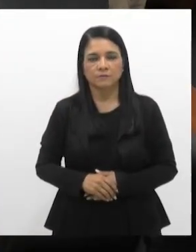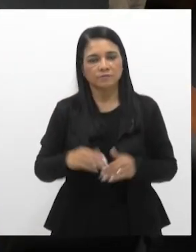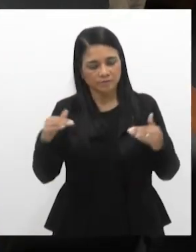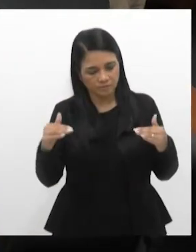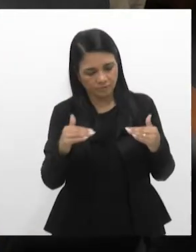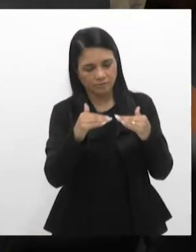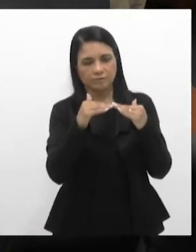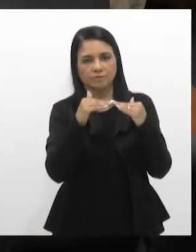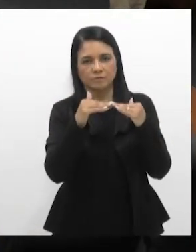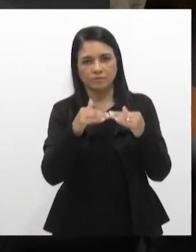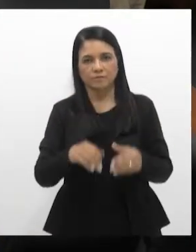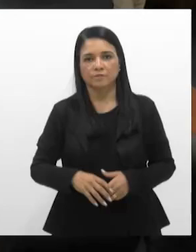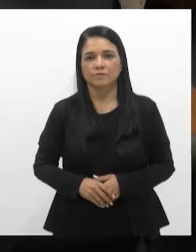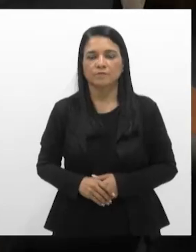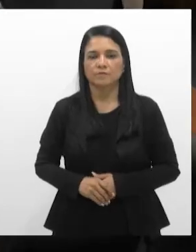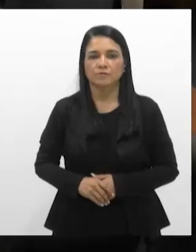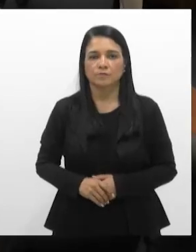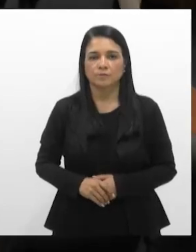Favorável, presidente.